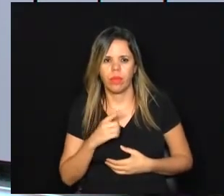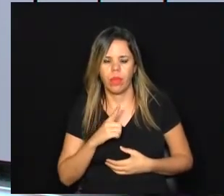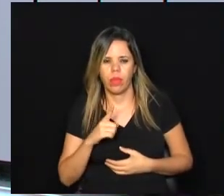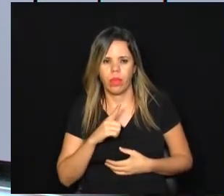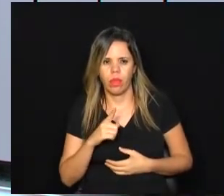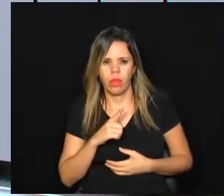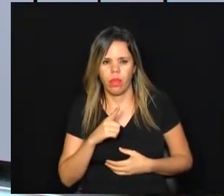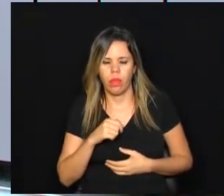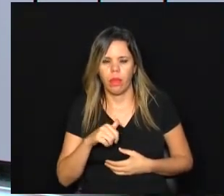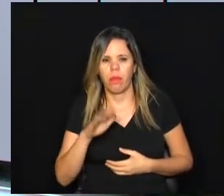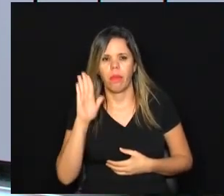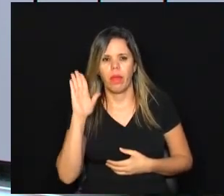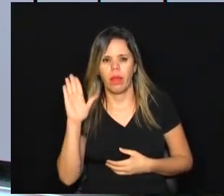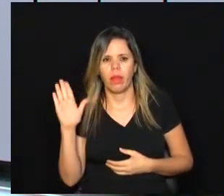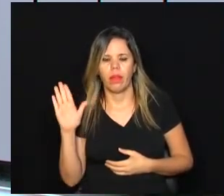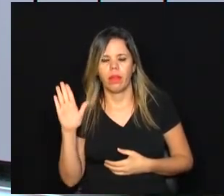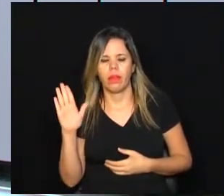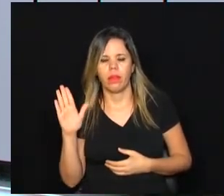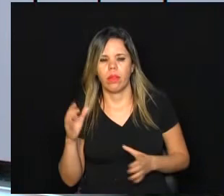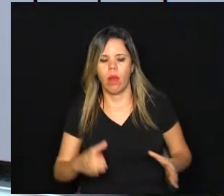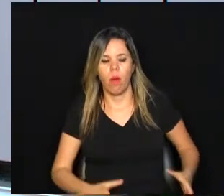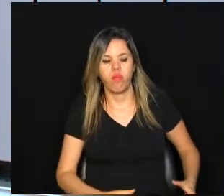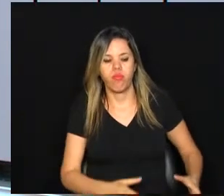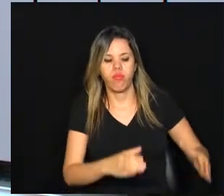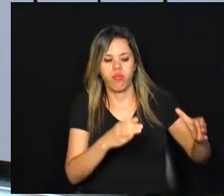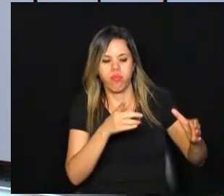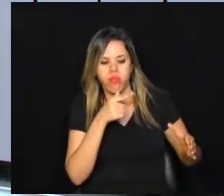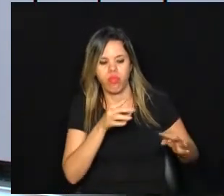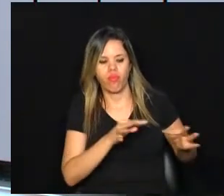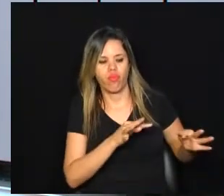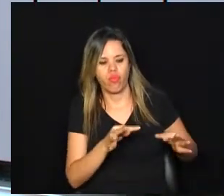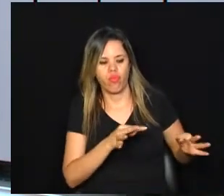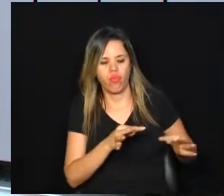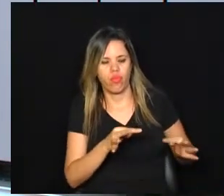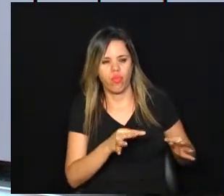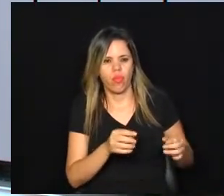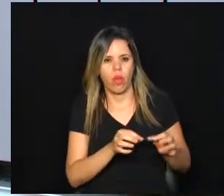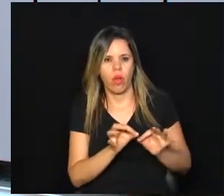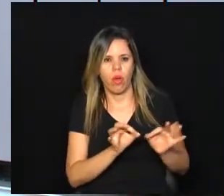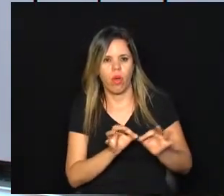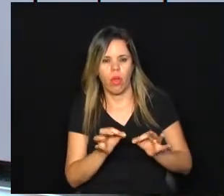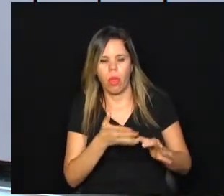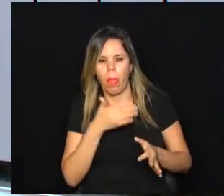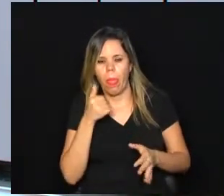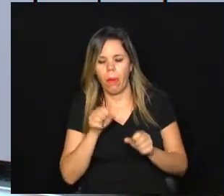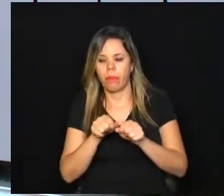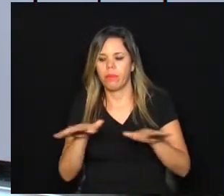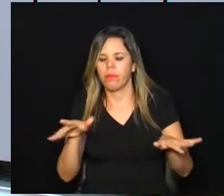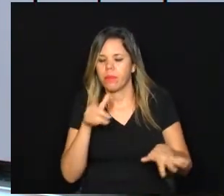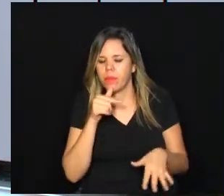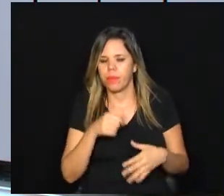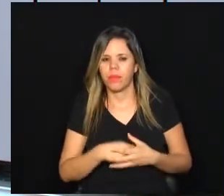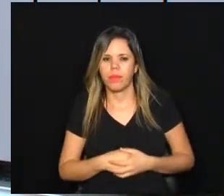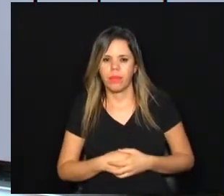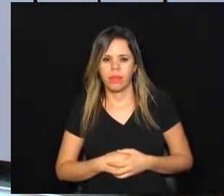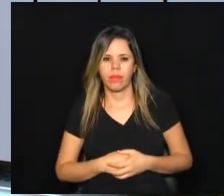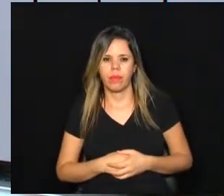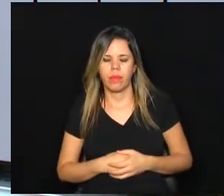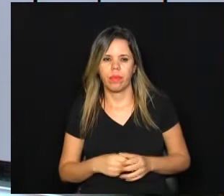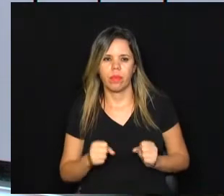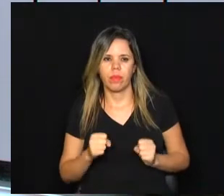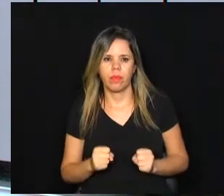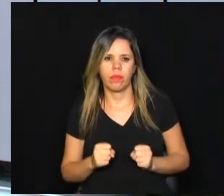mais reservatórios de água tratada também para fazer a regulação melhor da distribuição,